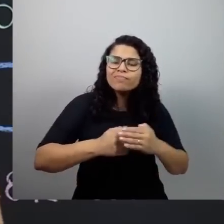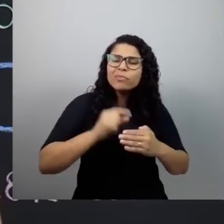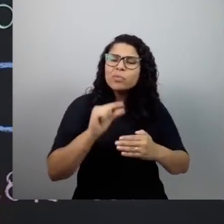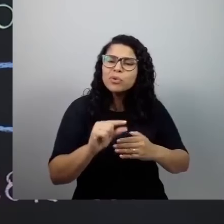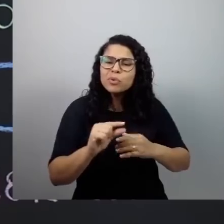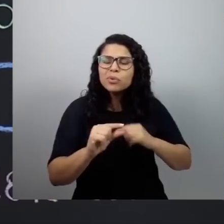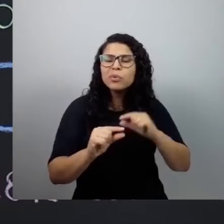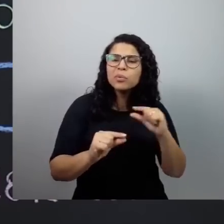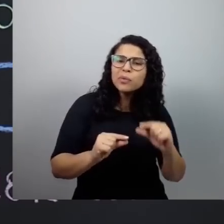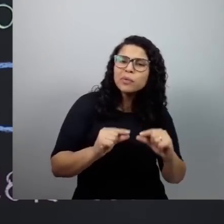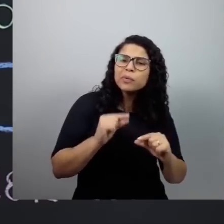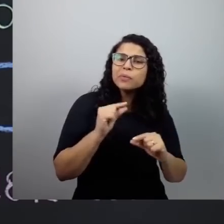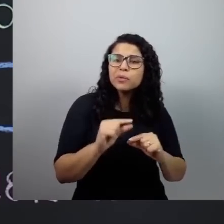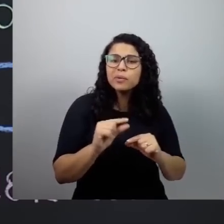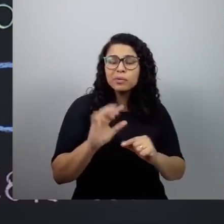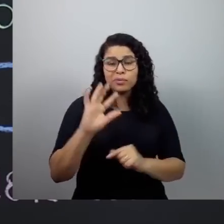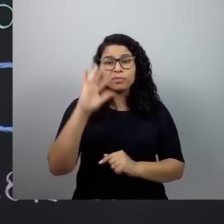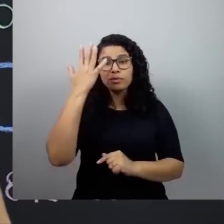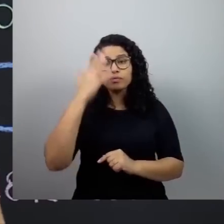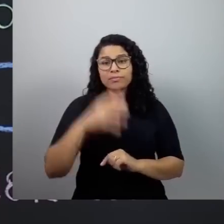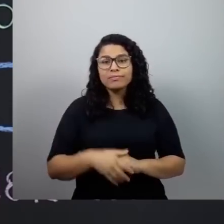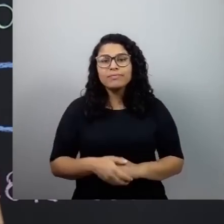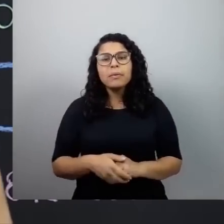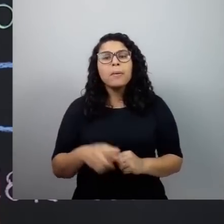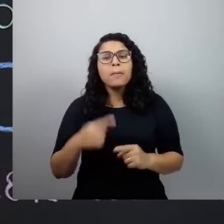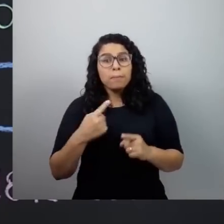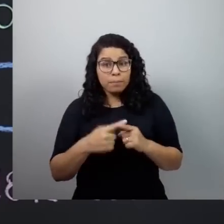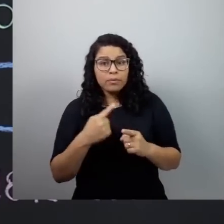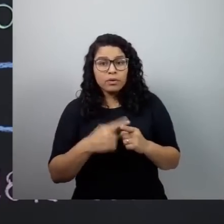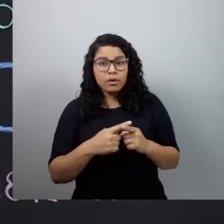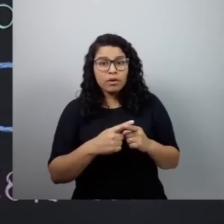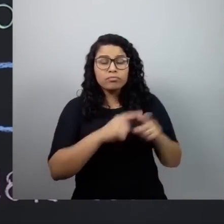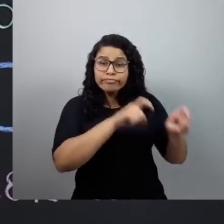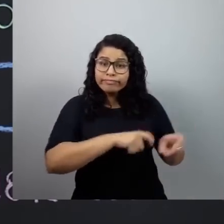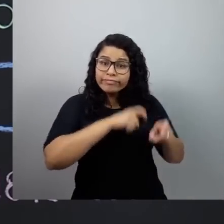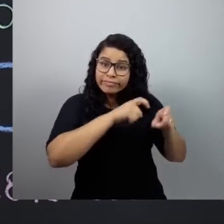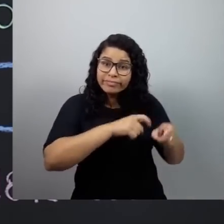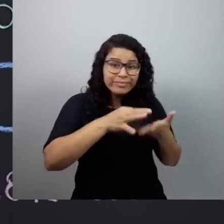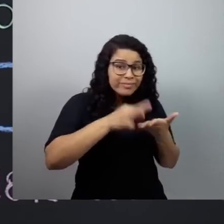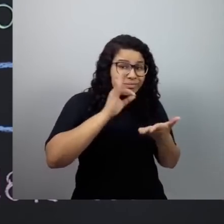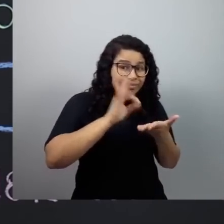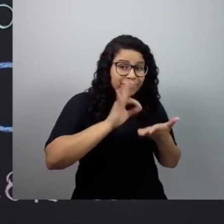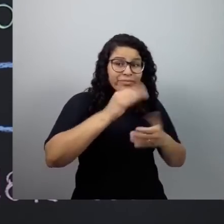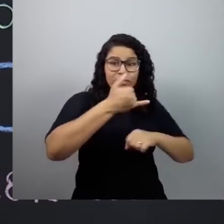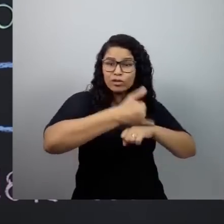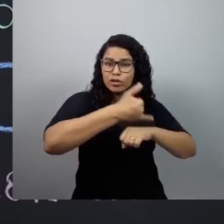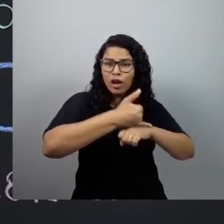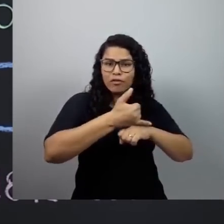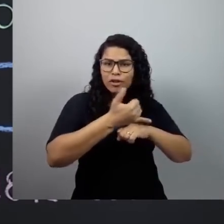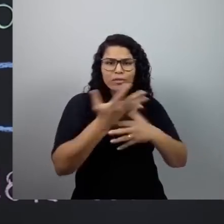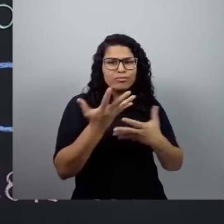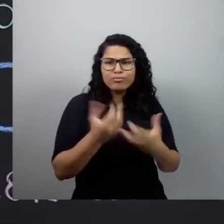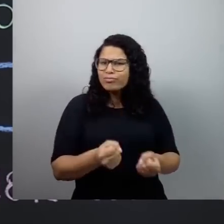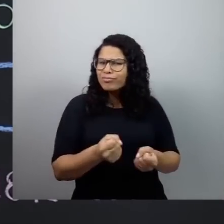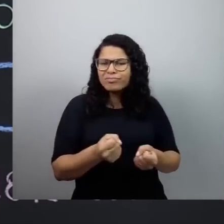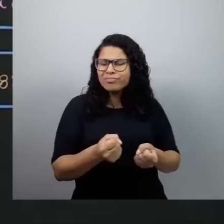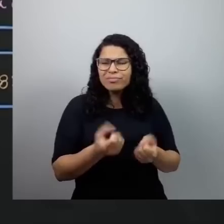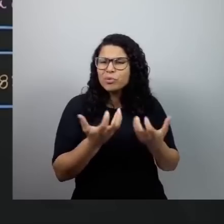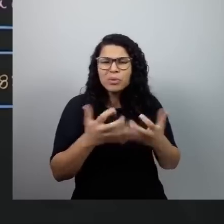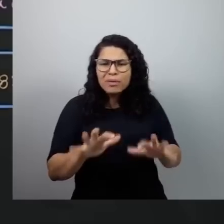ele aconteceu aos poucos, porque ele não era um interesse da elite cafeicultora. No Brasil do Segundo